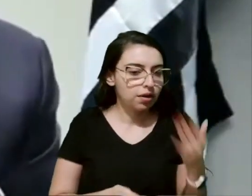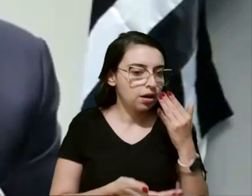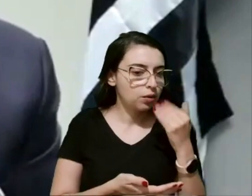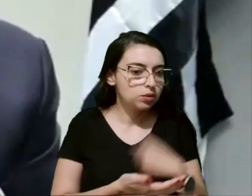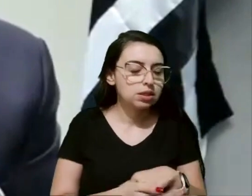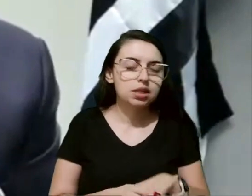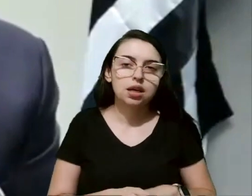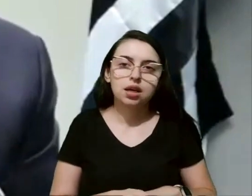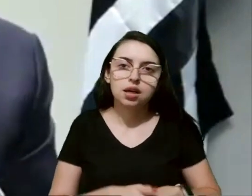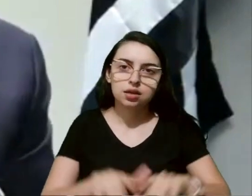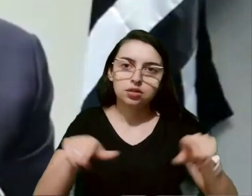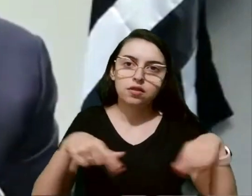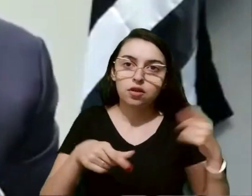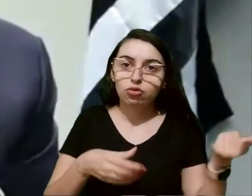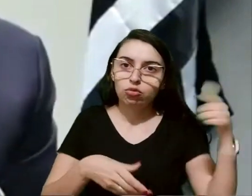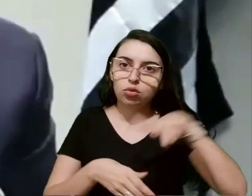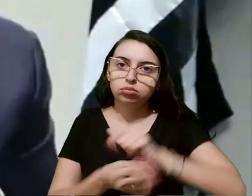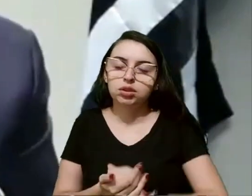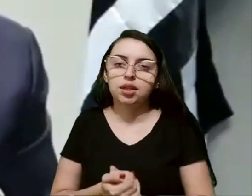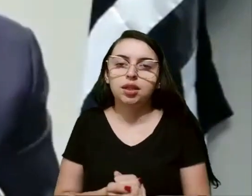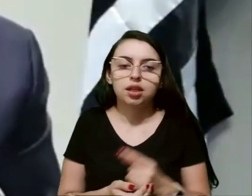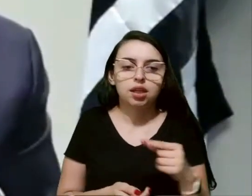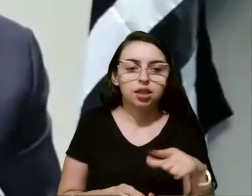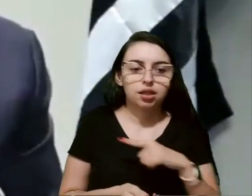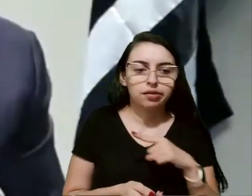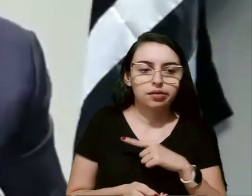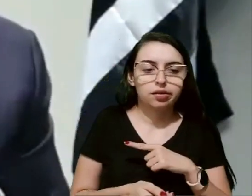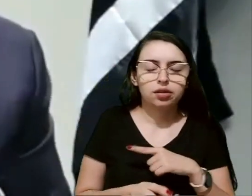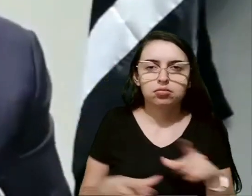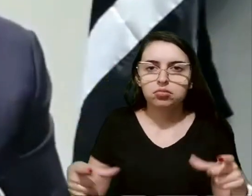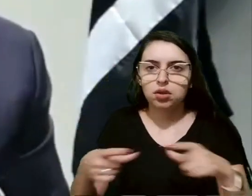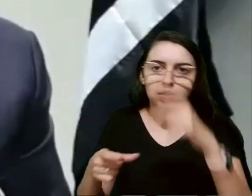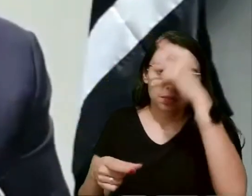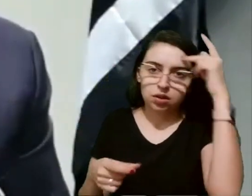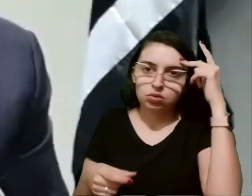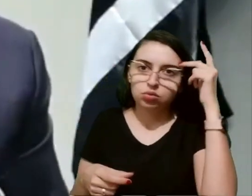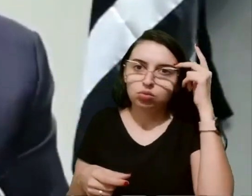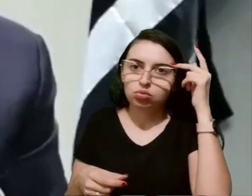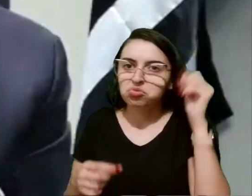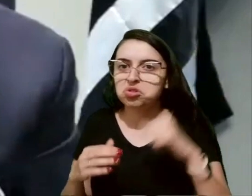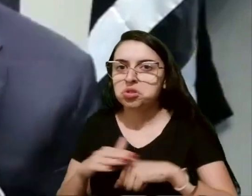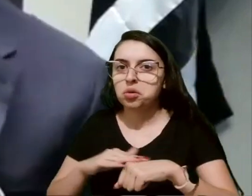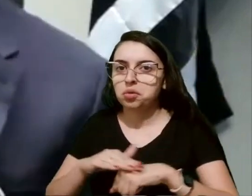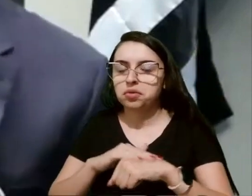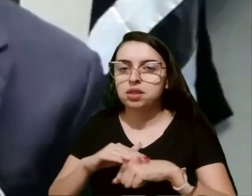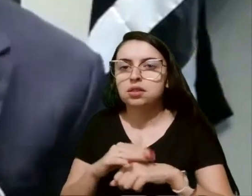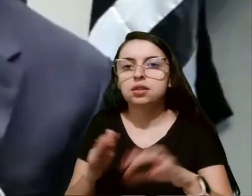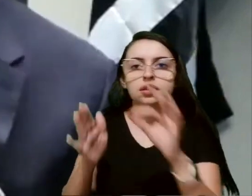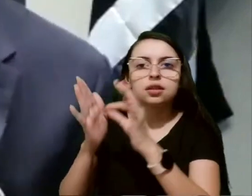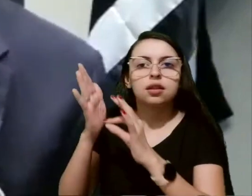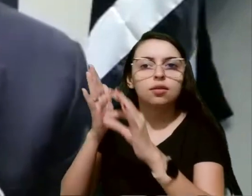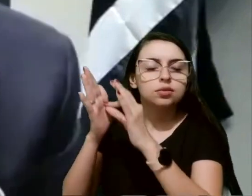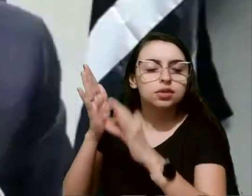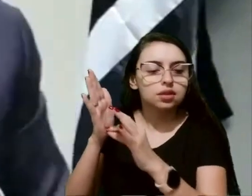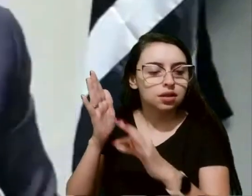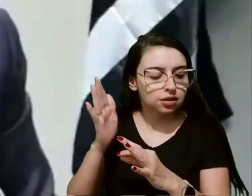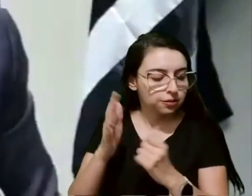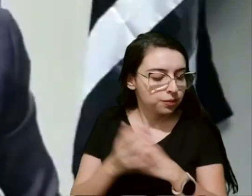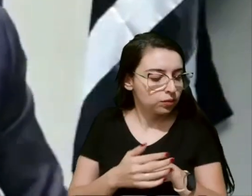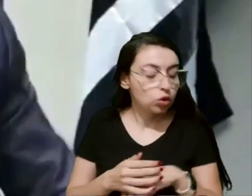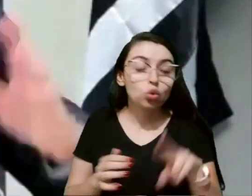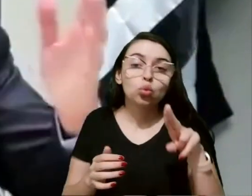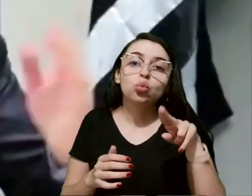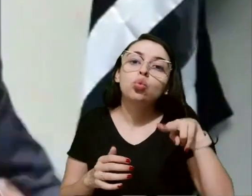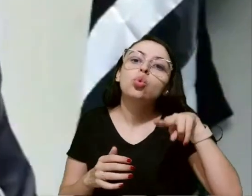uma vez no laboratório, e aí eu voltei e tava lá o pessoal do laboratório conversando internamente, e aí tinha um desenho e aí